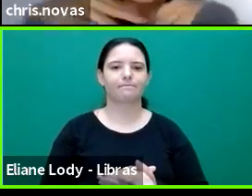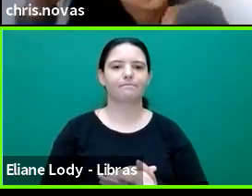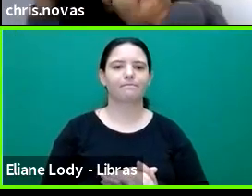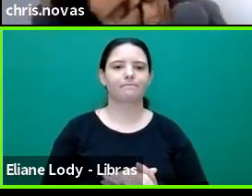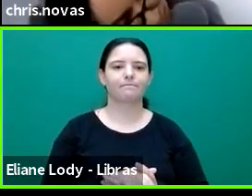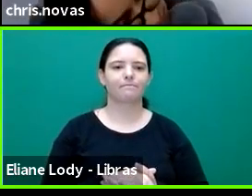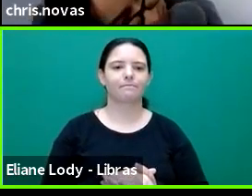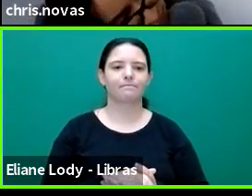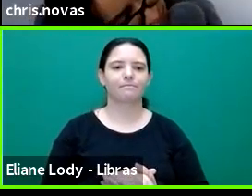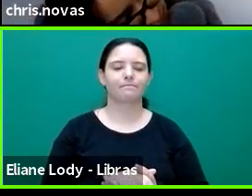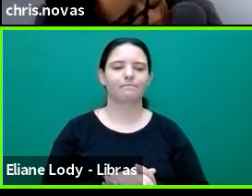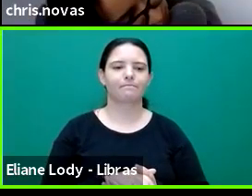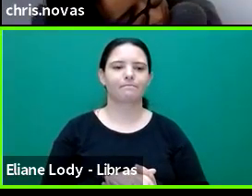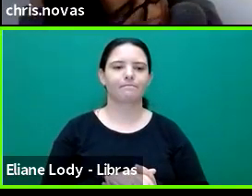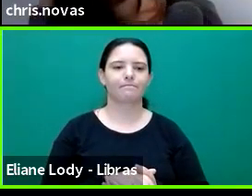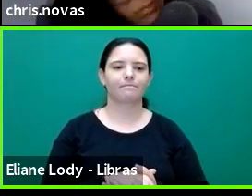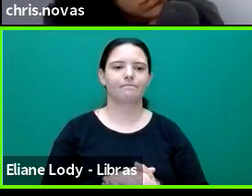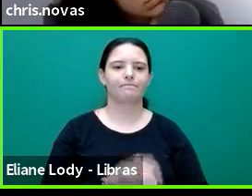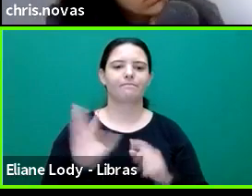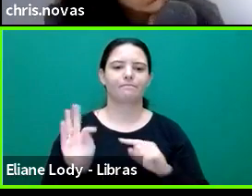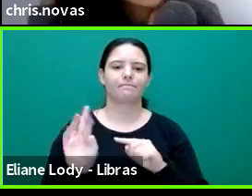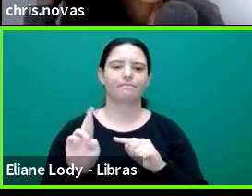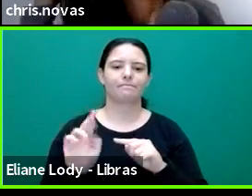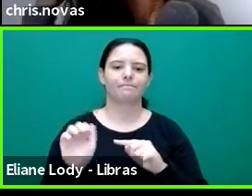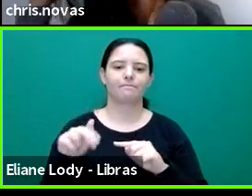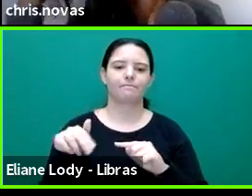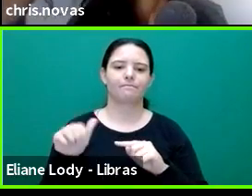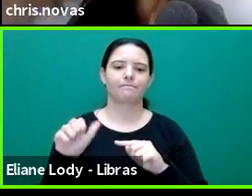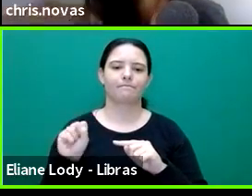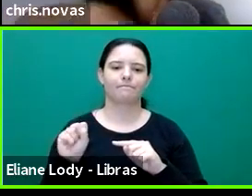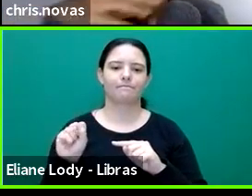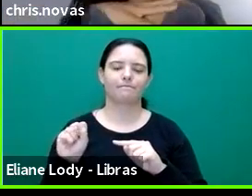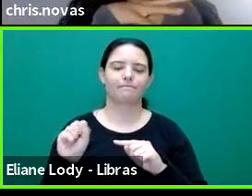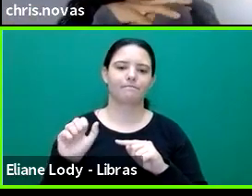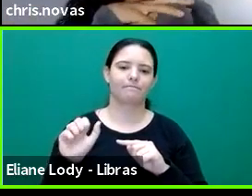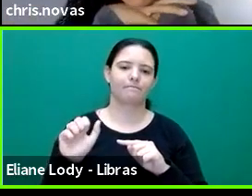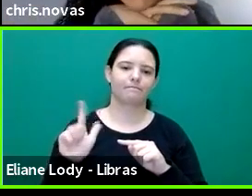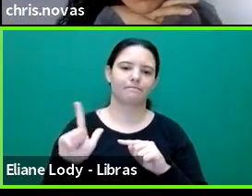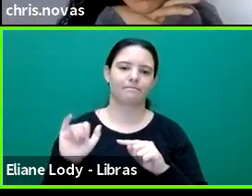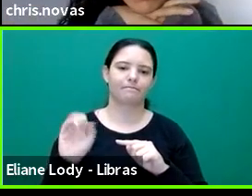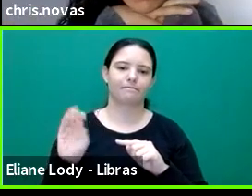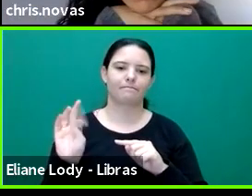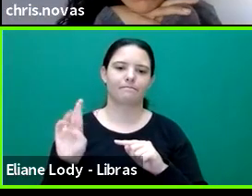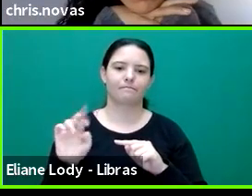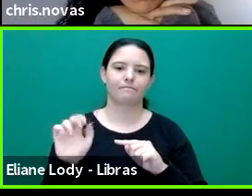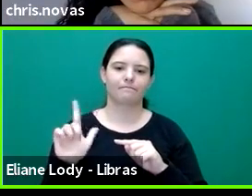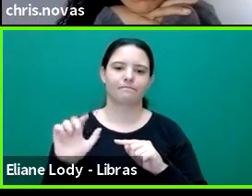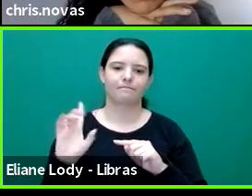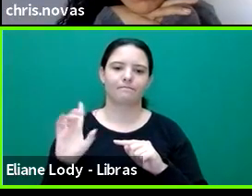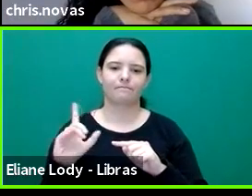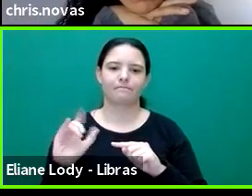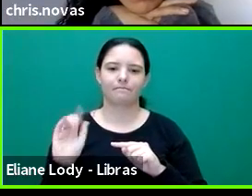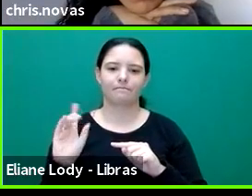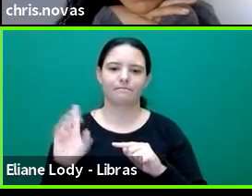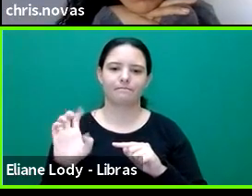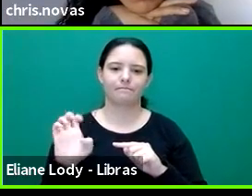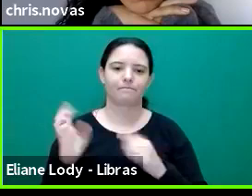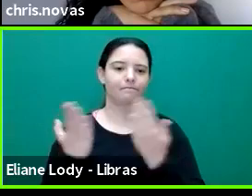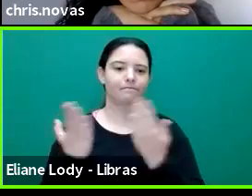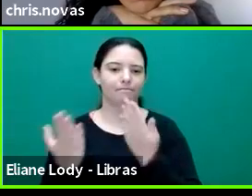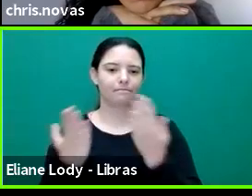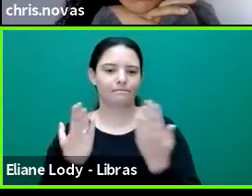o Trans Literacies e poderia também compará